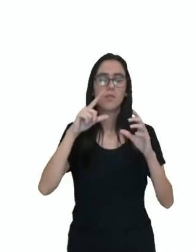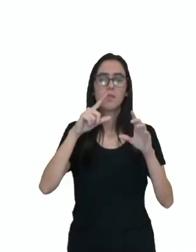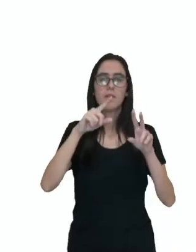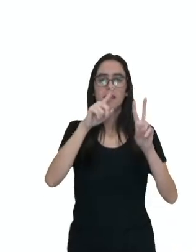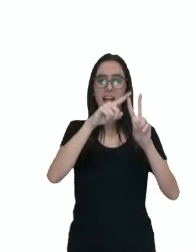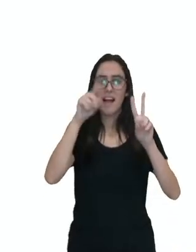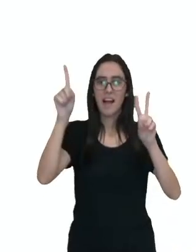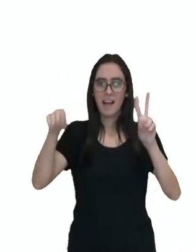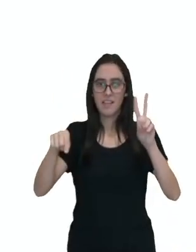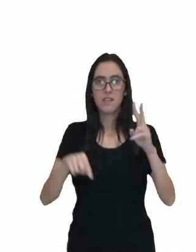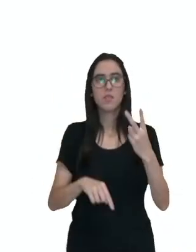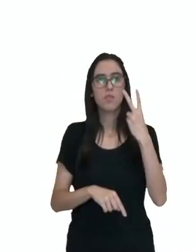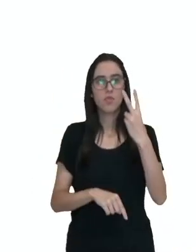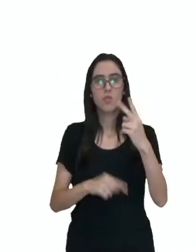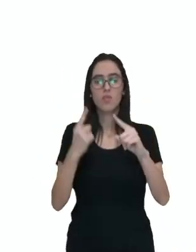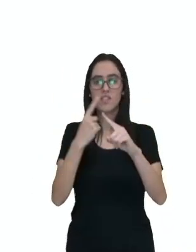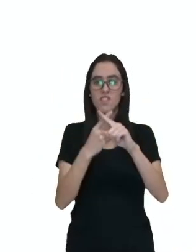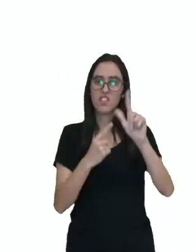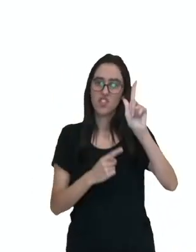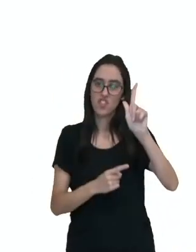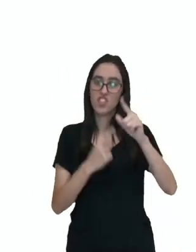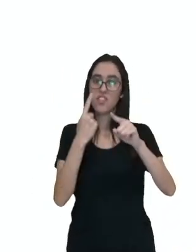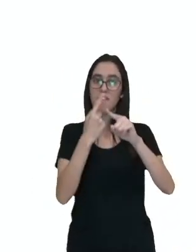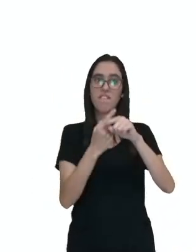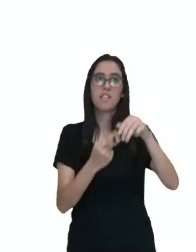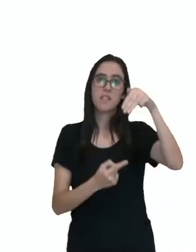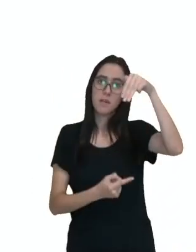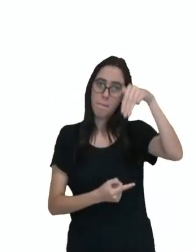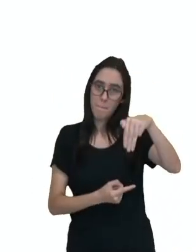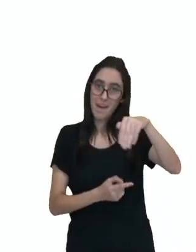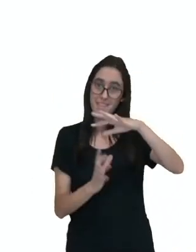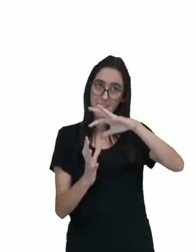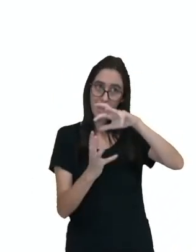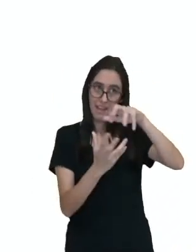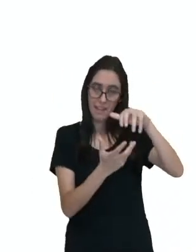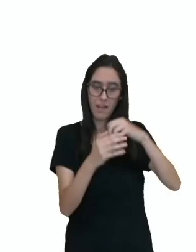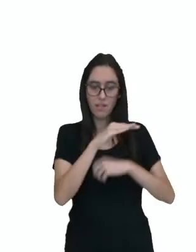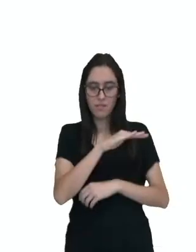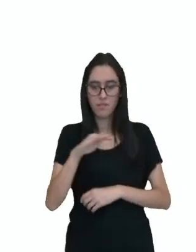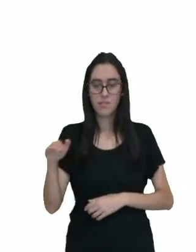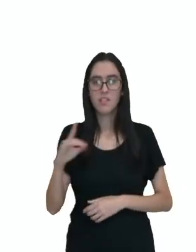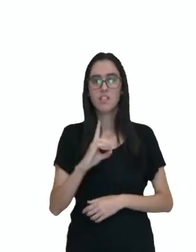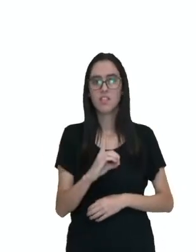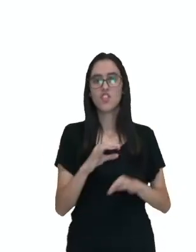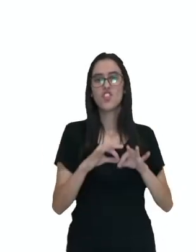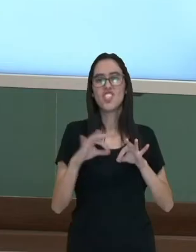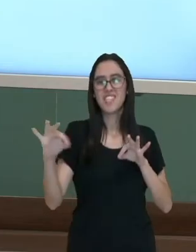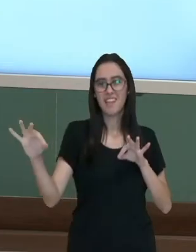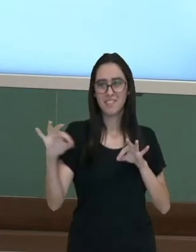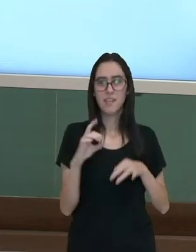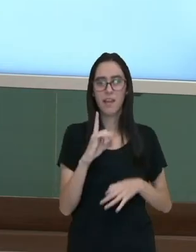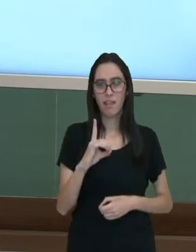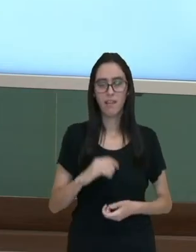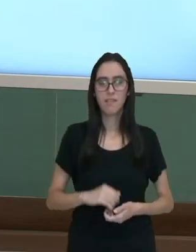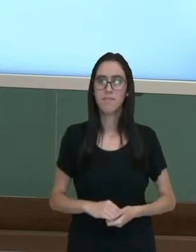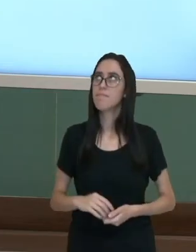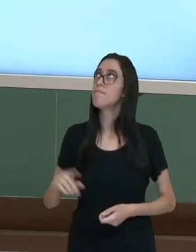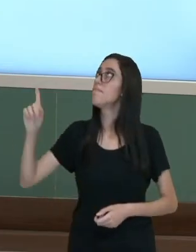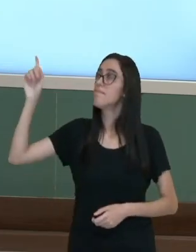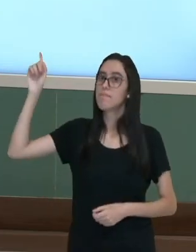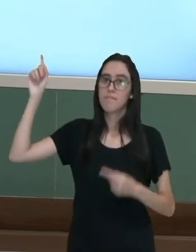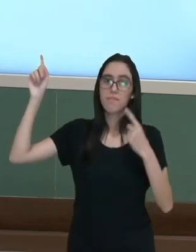de 2 vezes g vezes a massa da Terra em função da distância. Ou seja, cara,